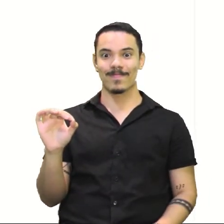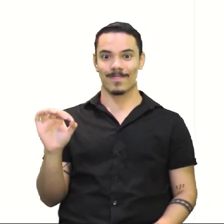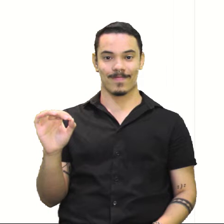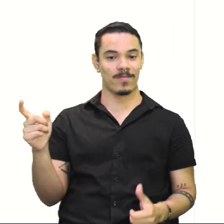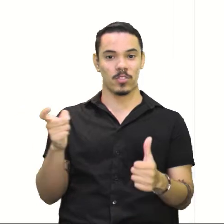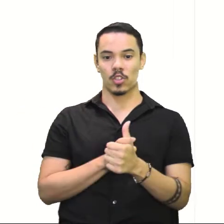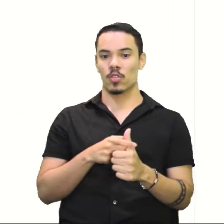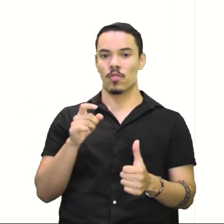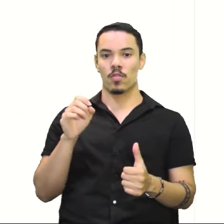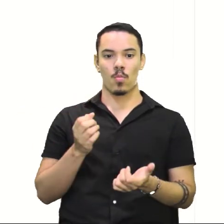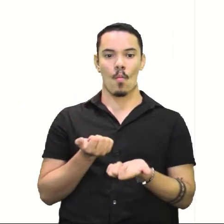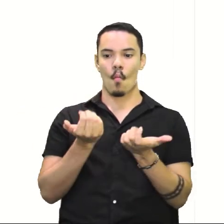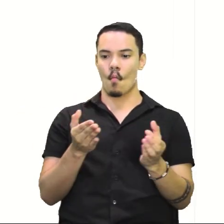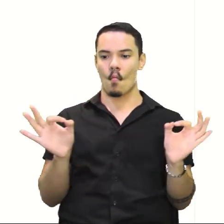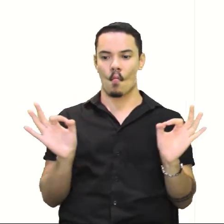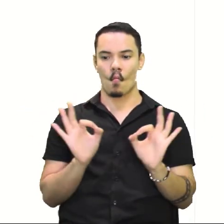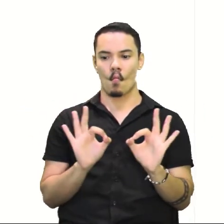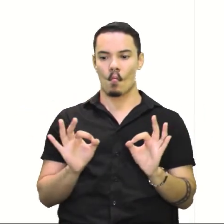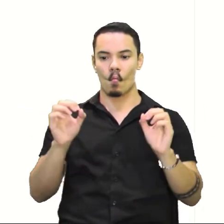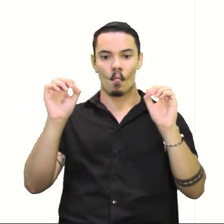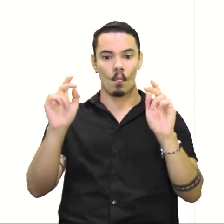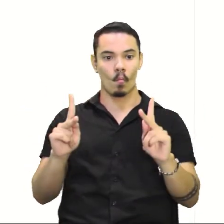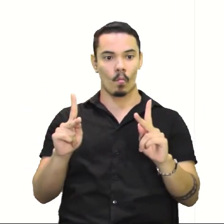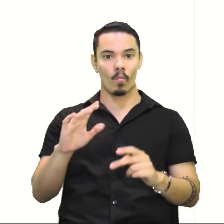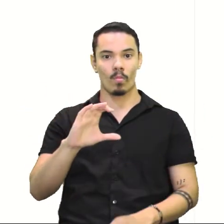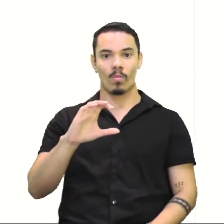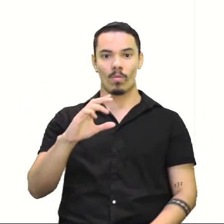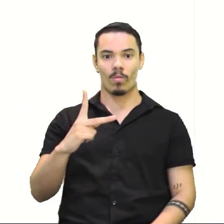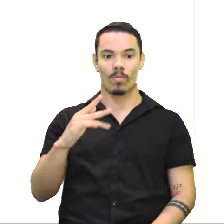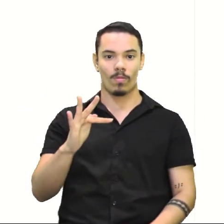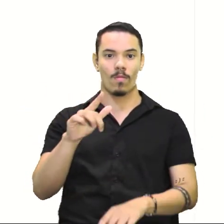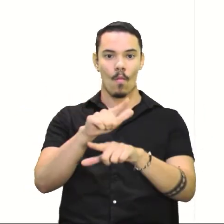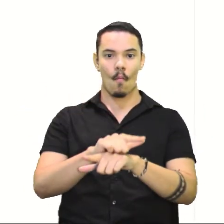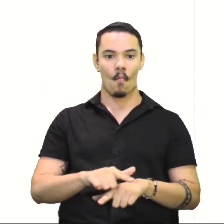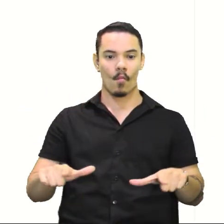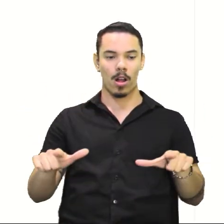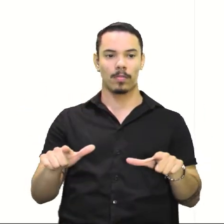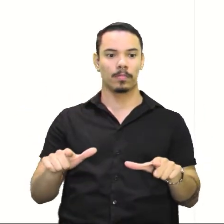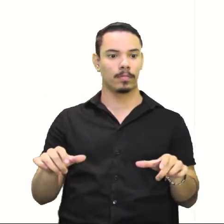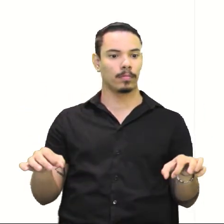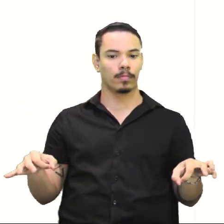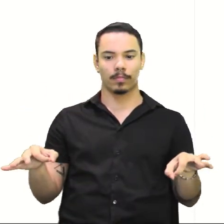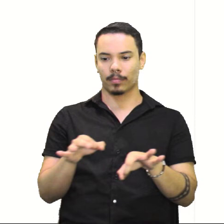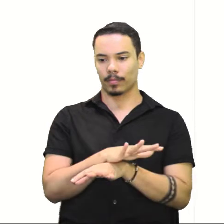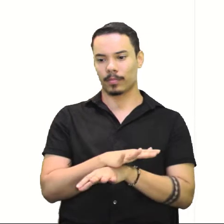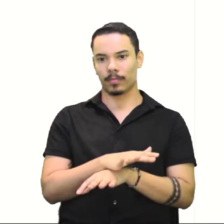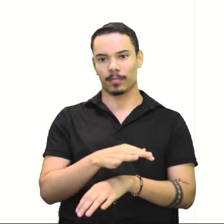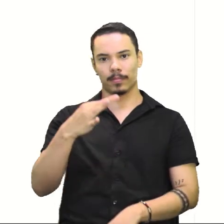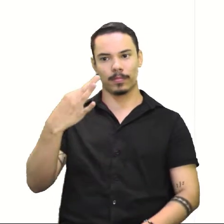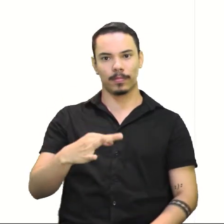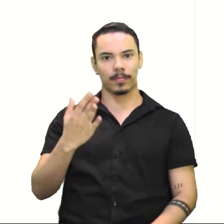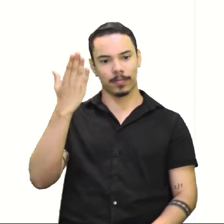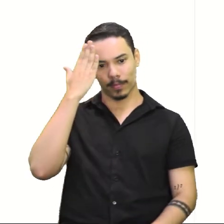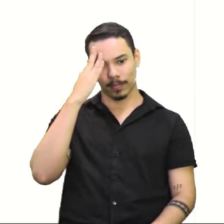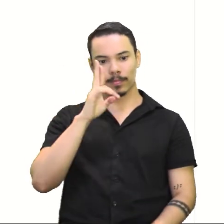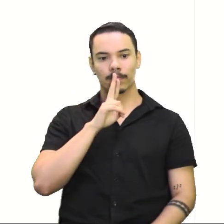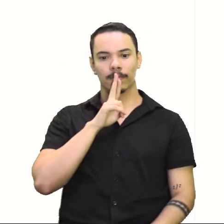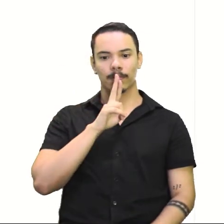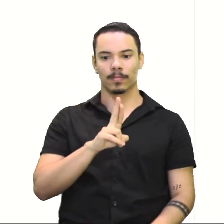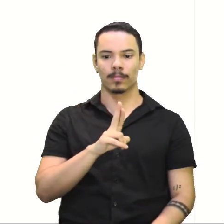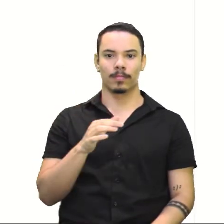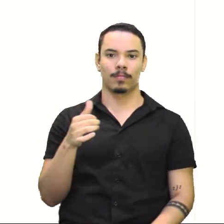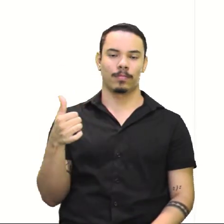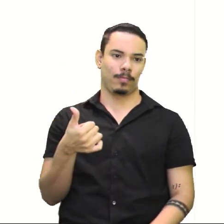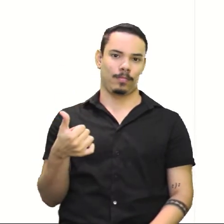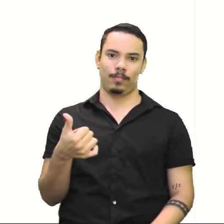nem saldo. Fico kits. Meu CPF tá limpo. Então pronto. Com certeza a resposta é